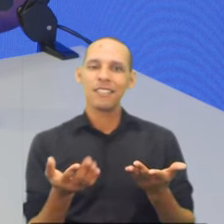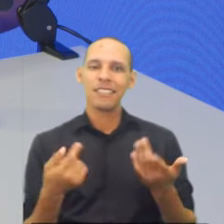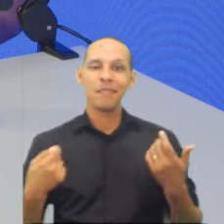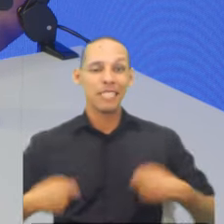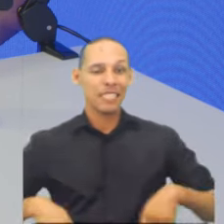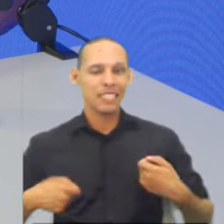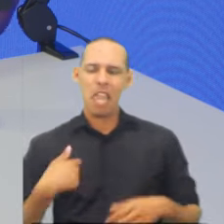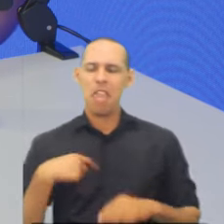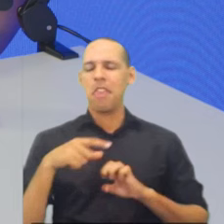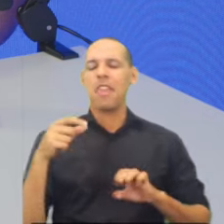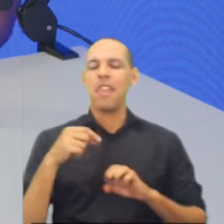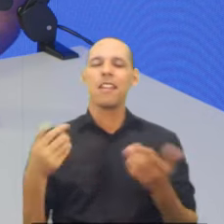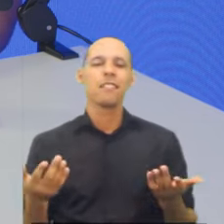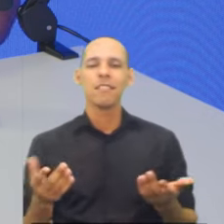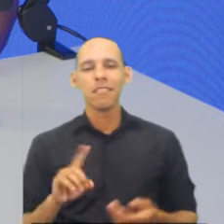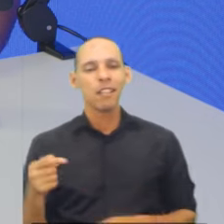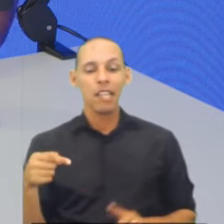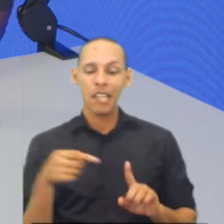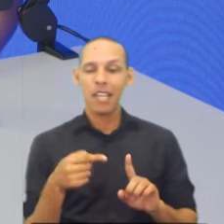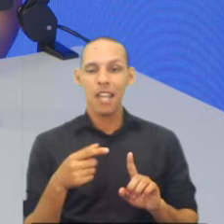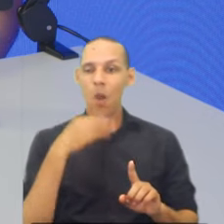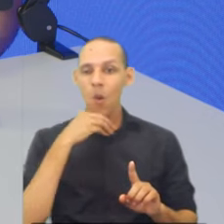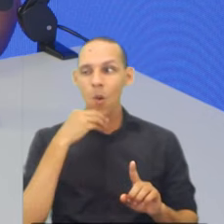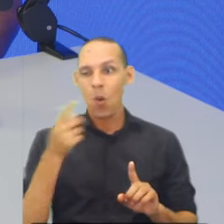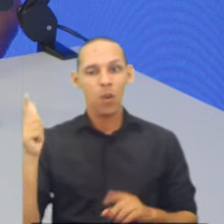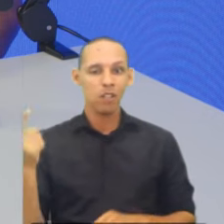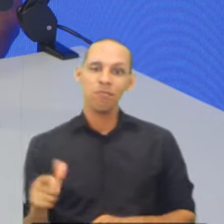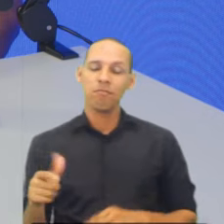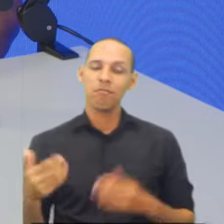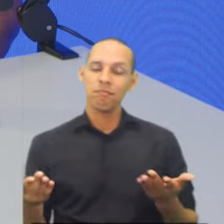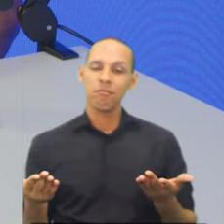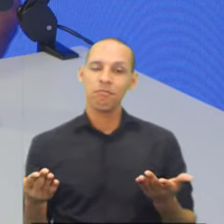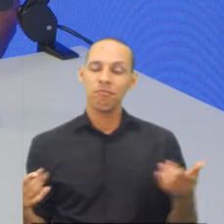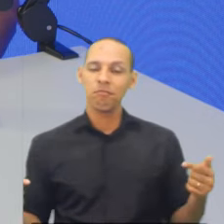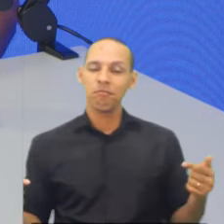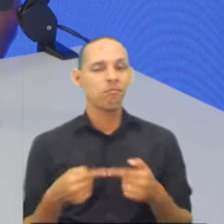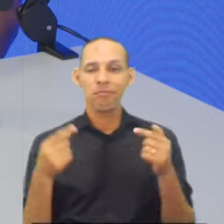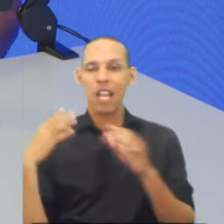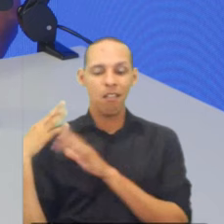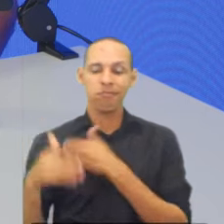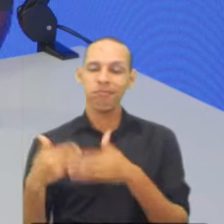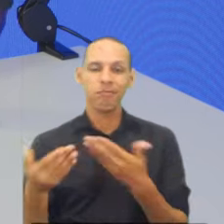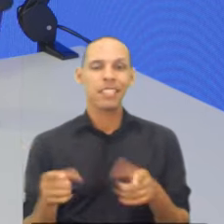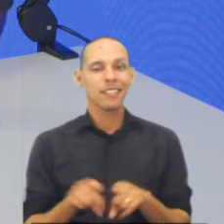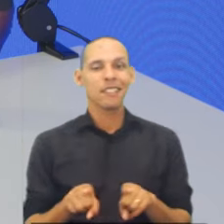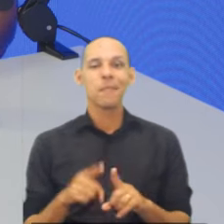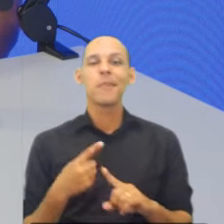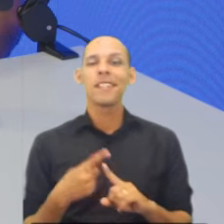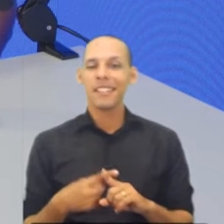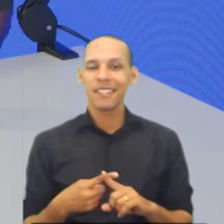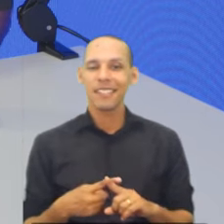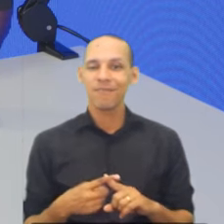notino Eu Sou empreendedora empreendeu por falta de oportunidade E aí entra na mesma questão da carreira